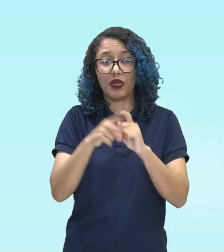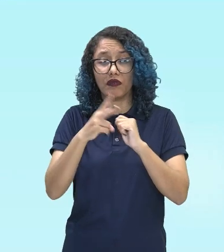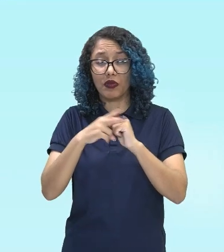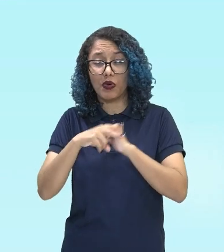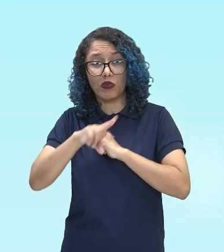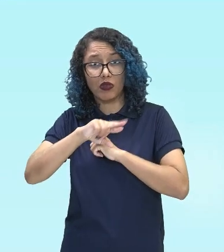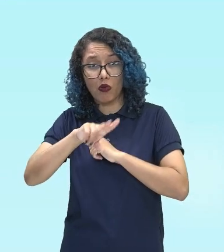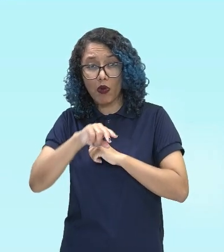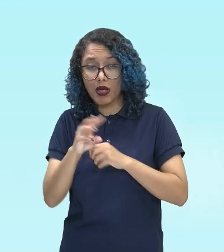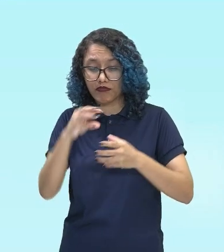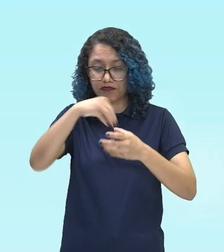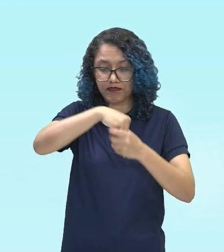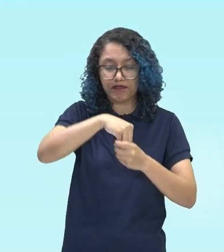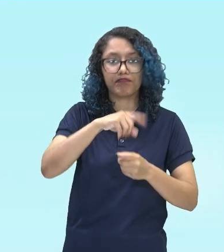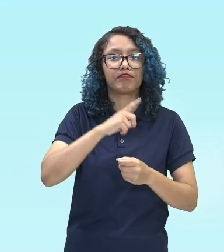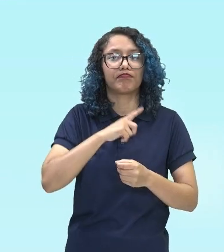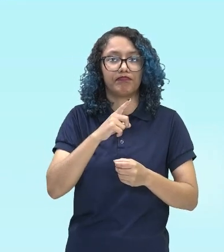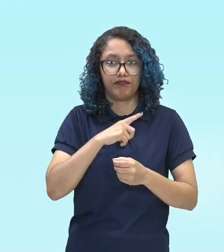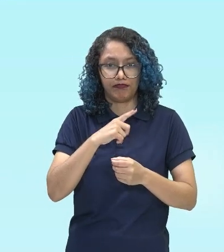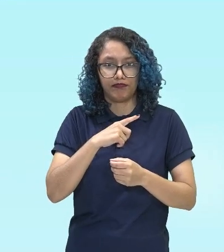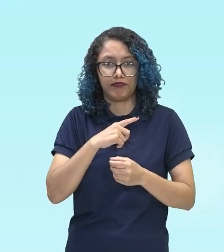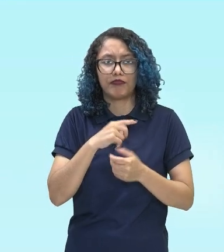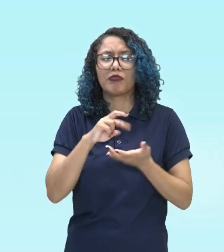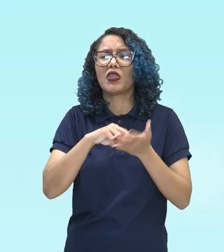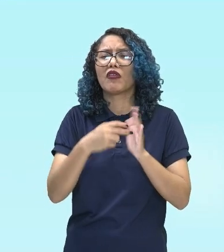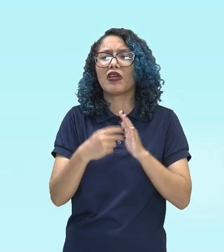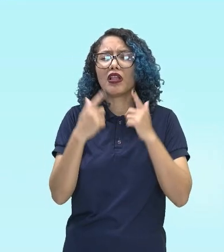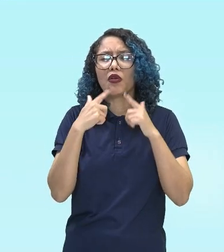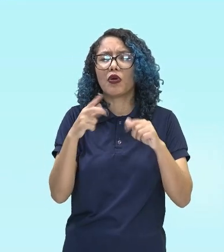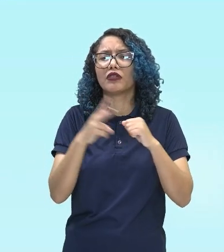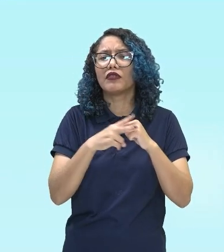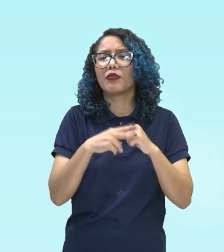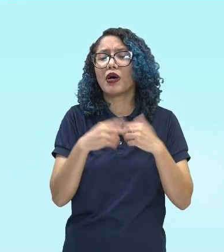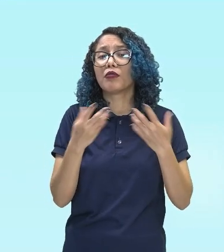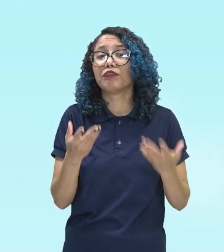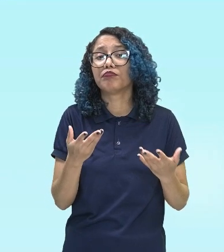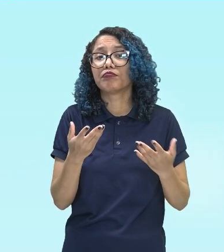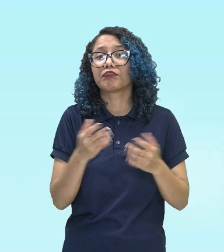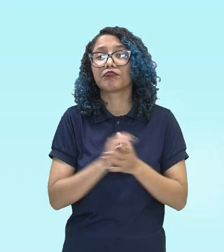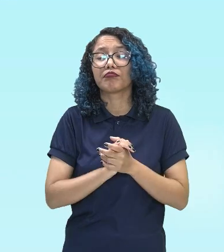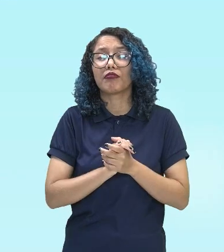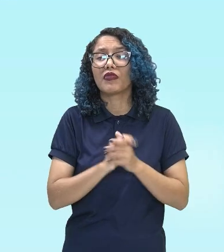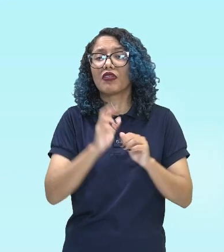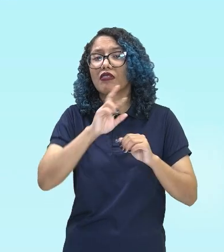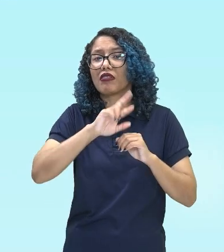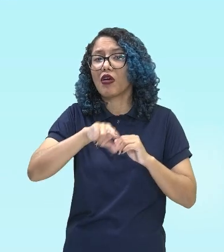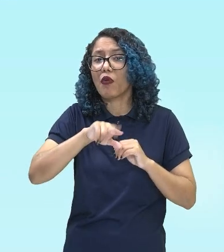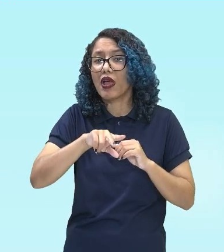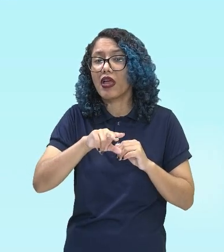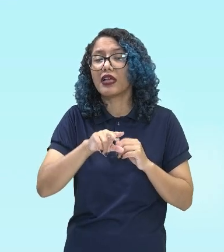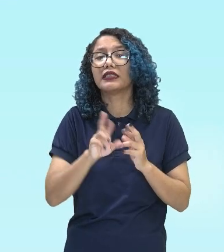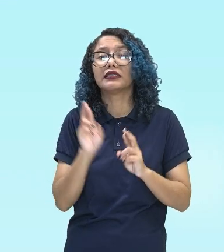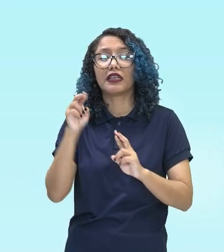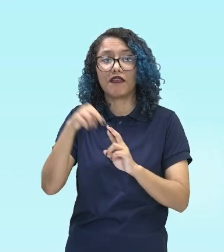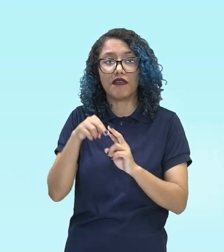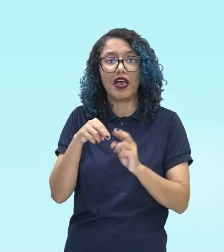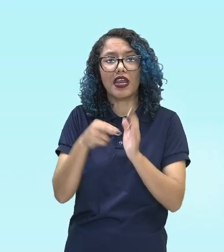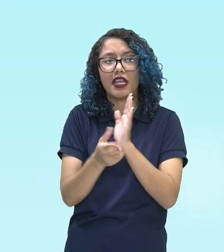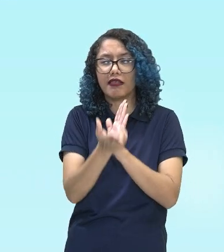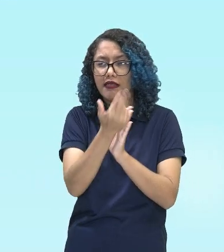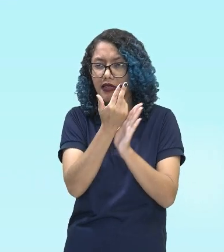verbal. O que é isso? Uma linguagem verbal é através de desenhos, de imagens.